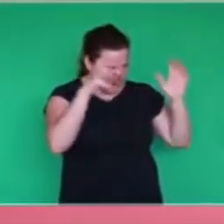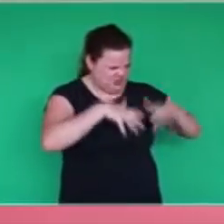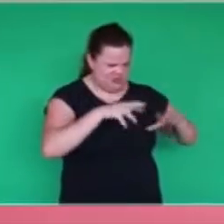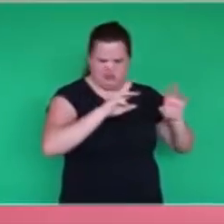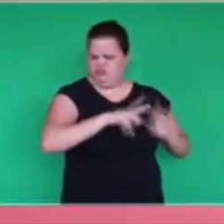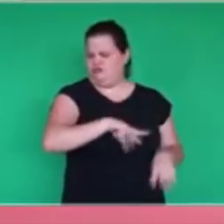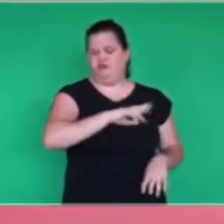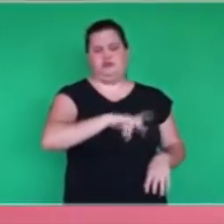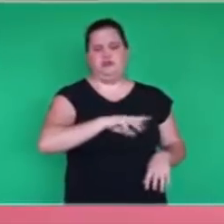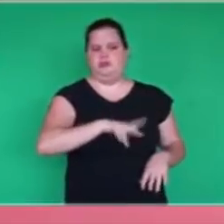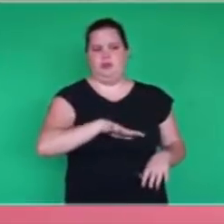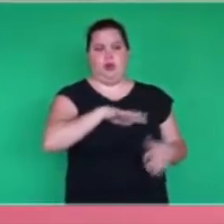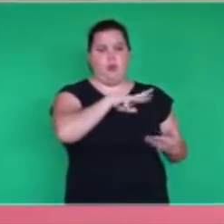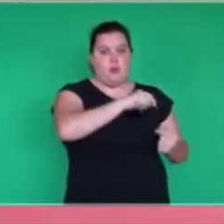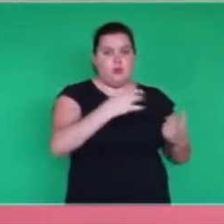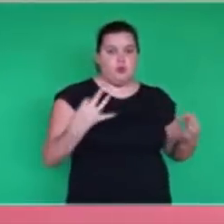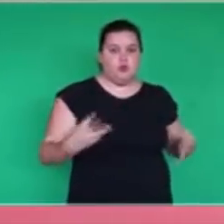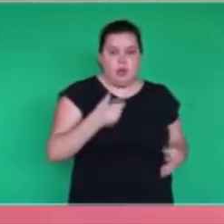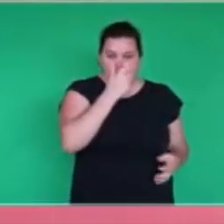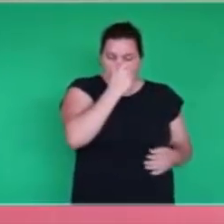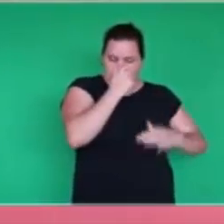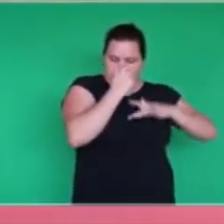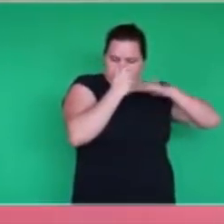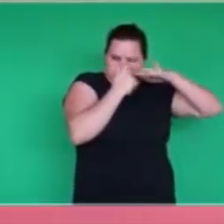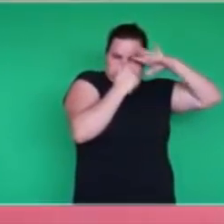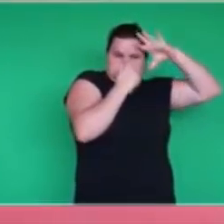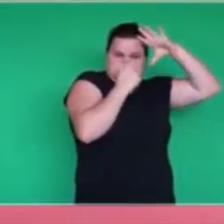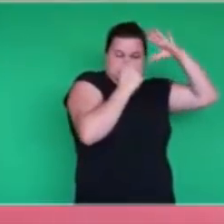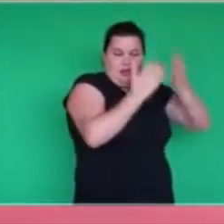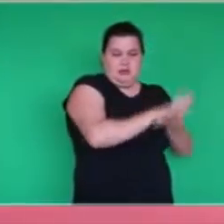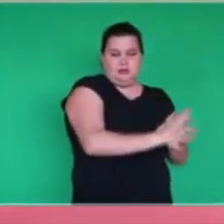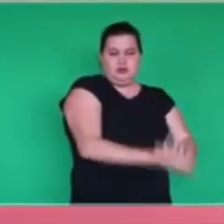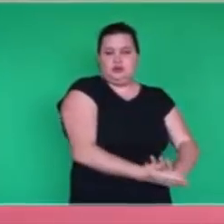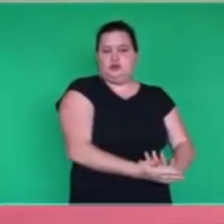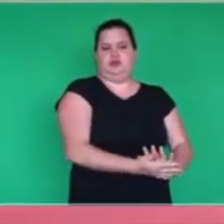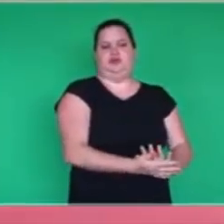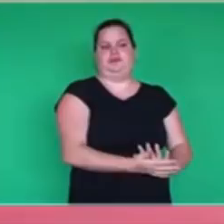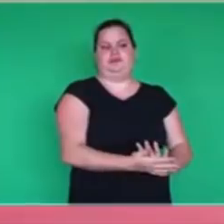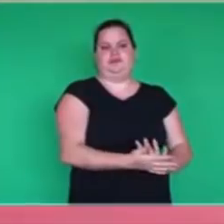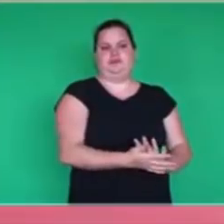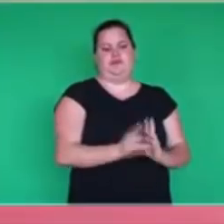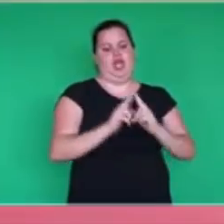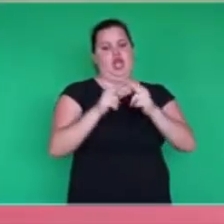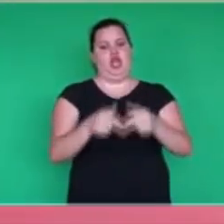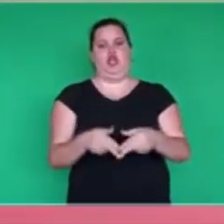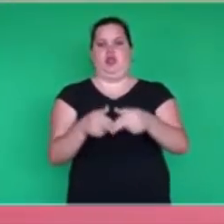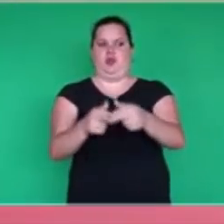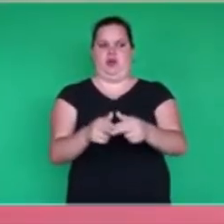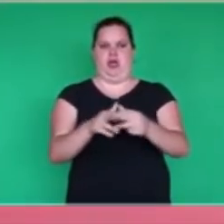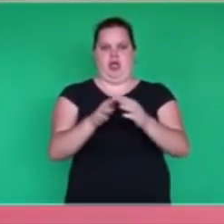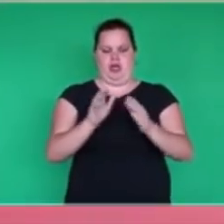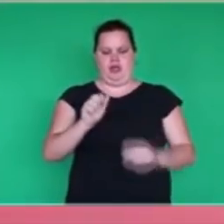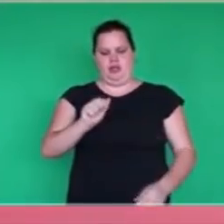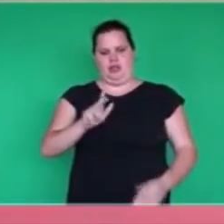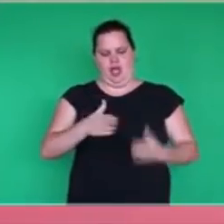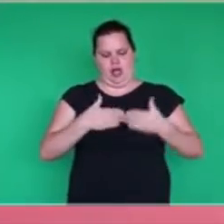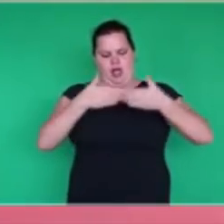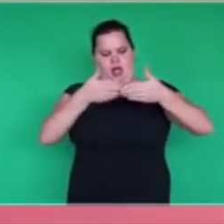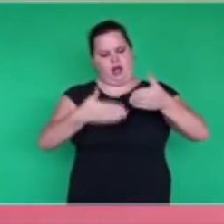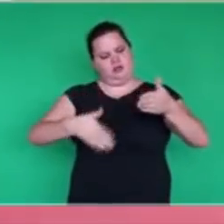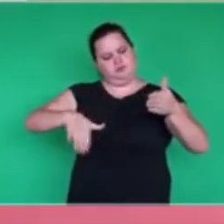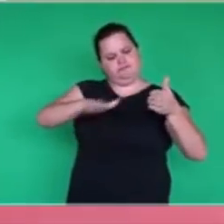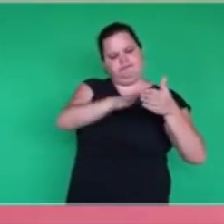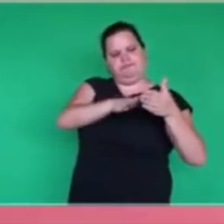inteiro, só a família de Noé foi. E quem fechou a porta da arca foi Deus. A porta da graça vai se